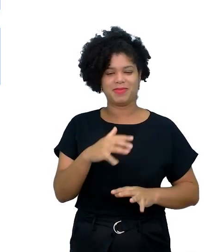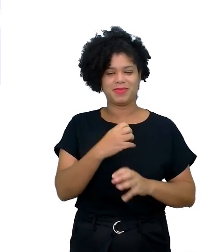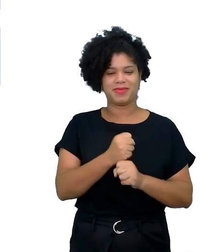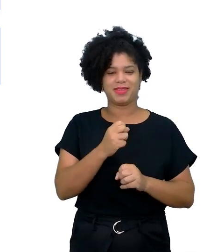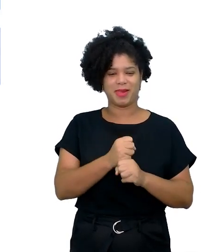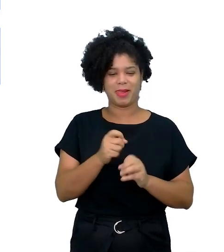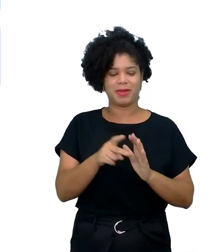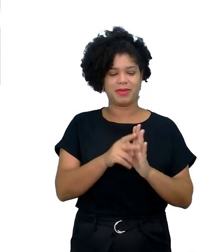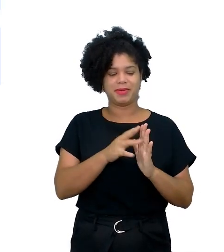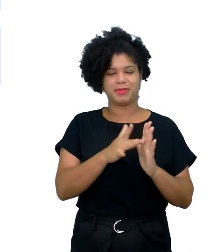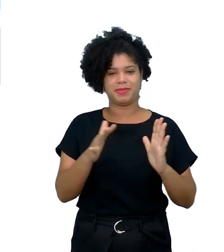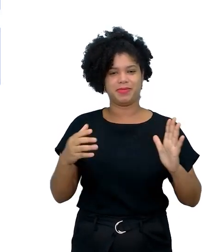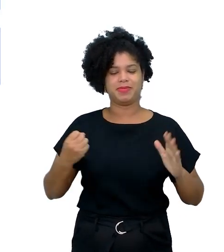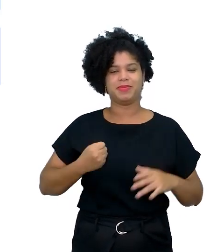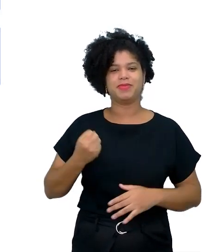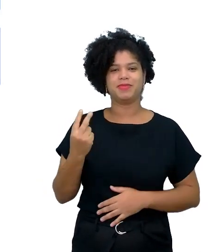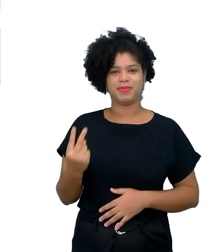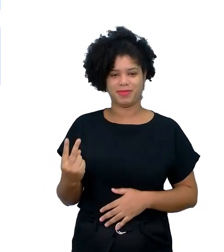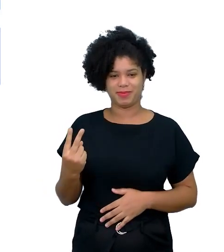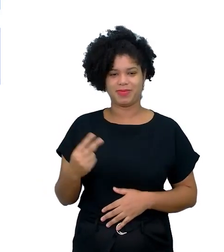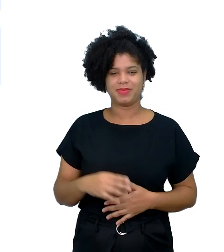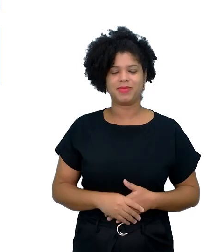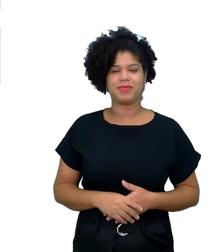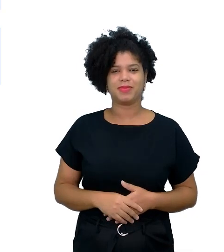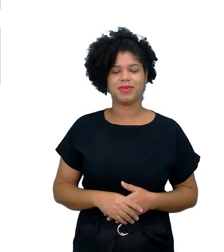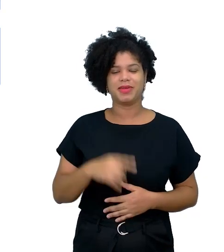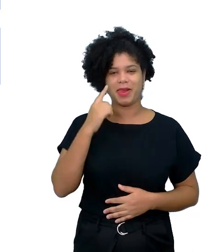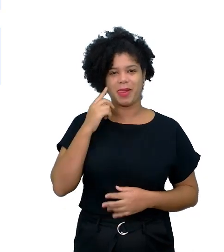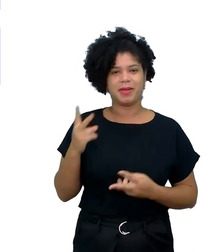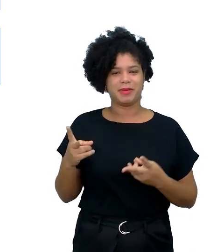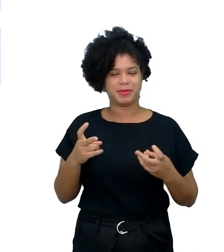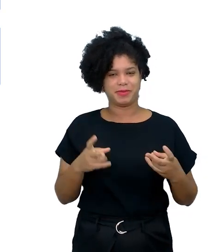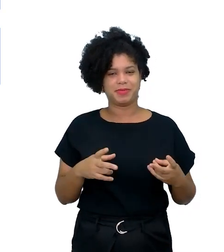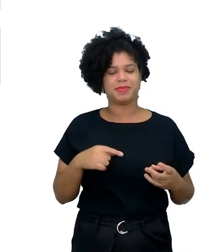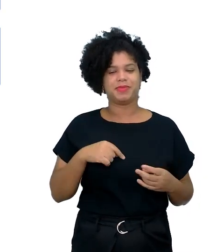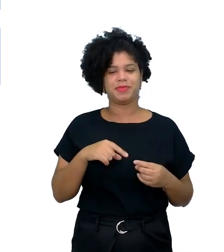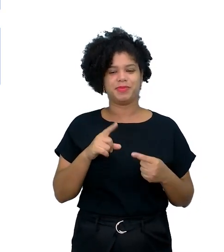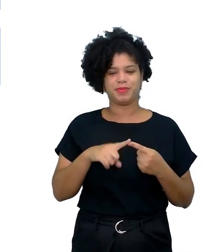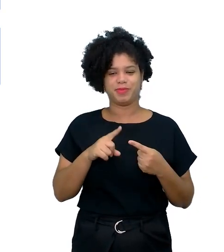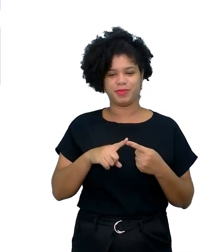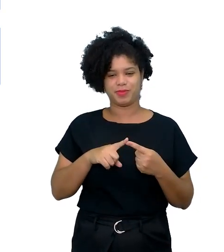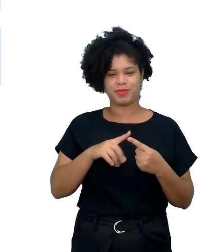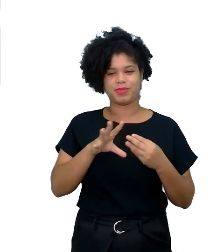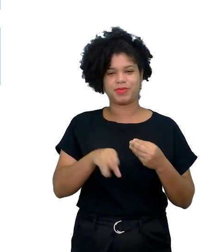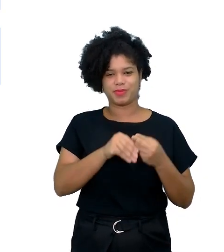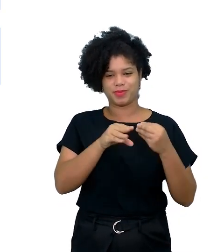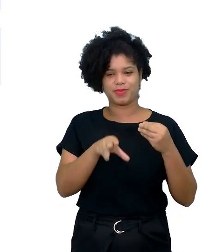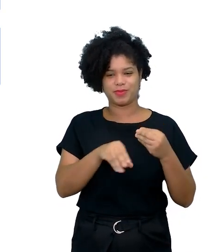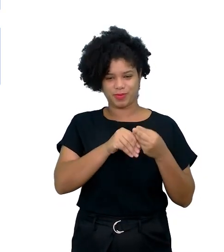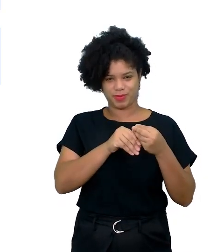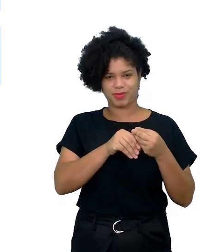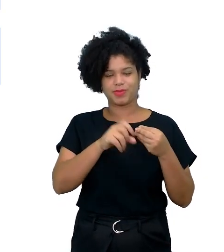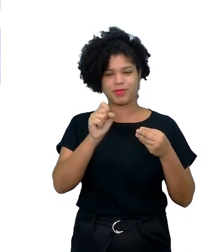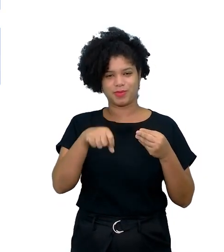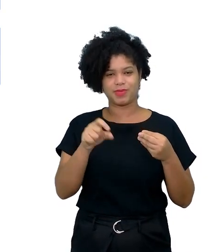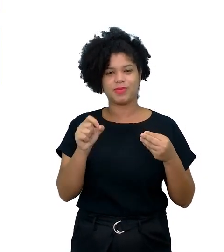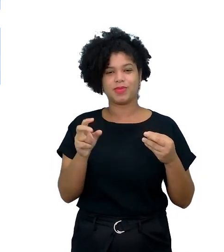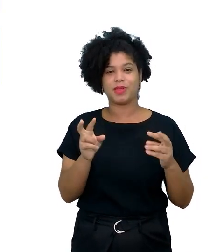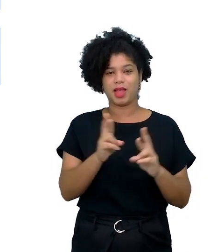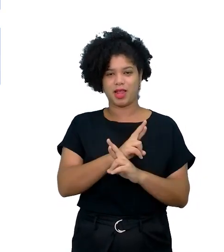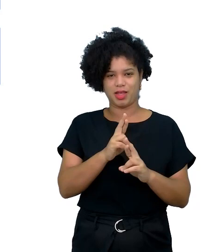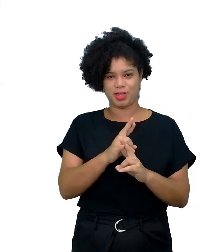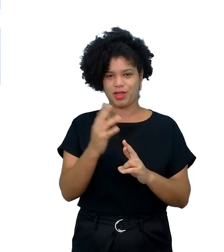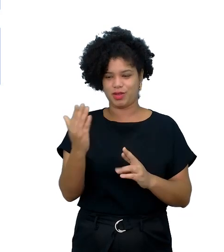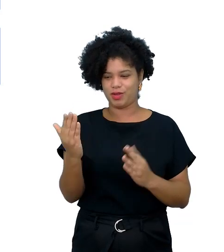na sequência 2, vimos que o problema de composição, né, são aqueles em que a junção das